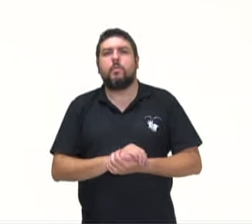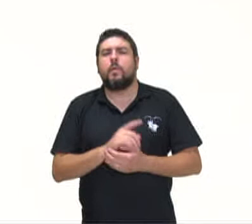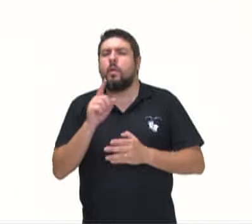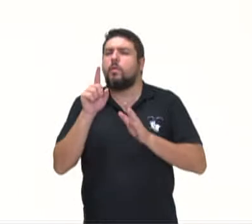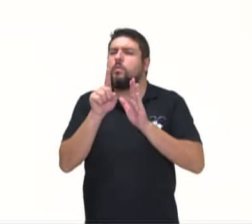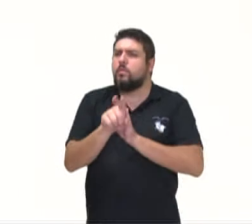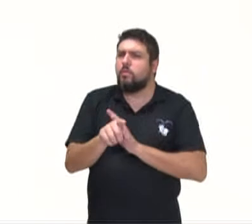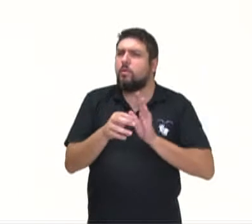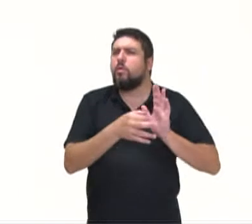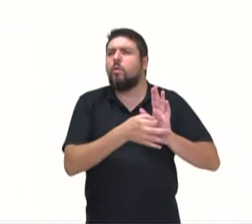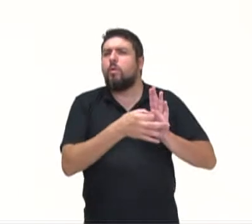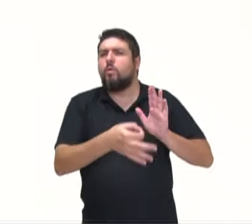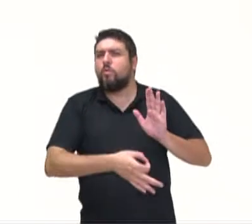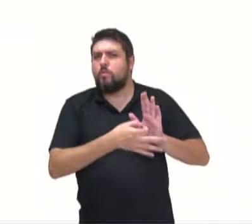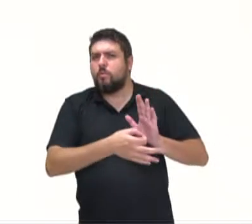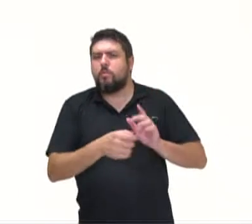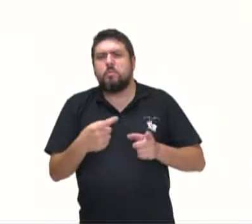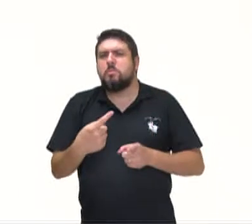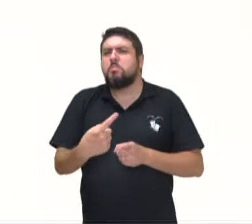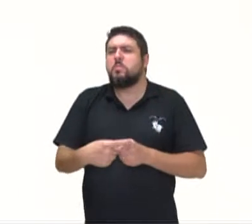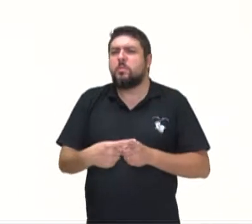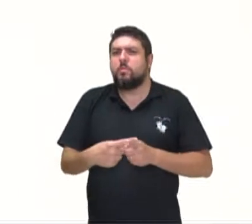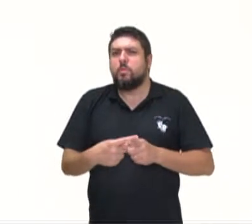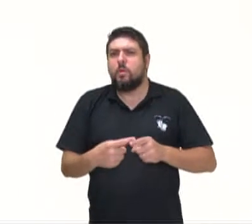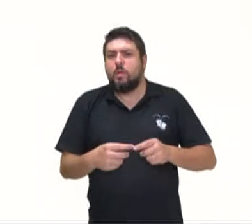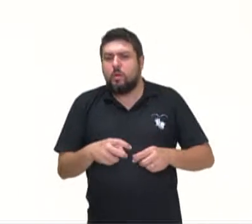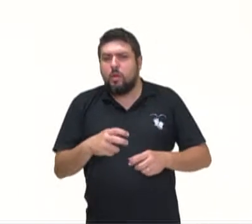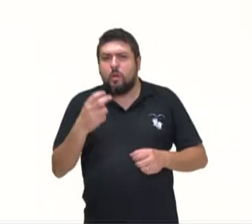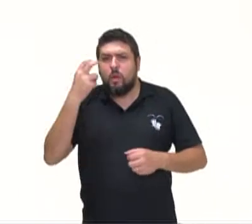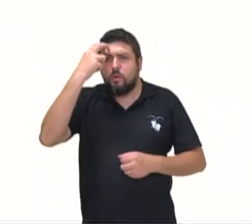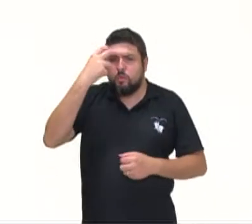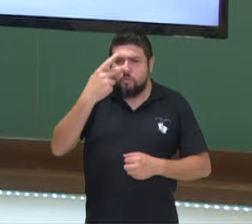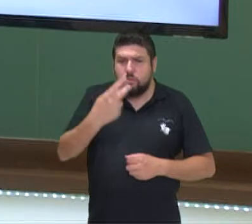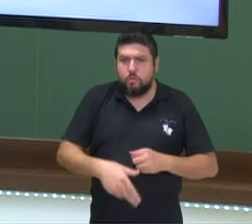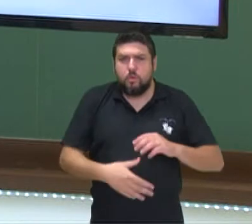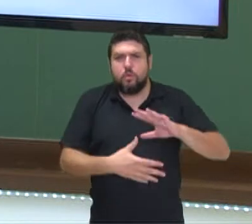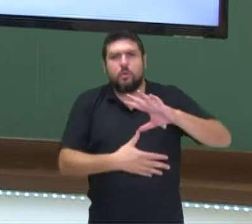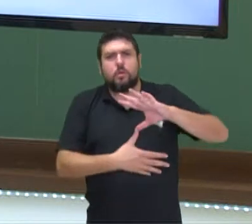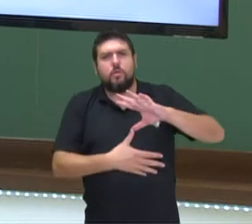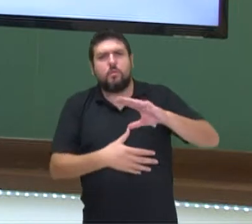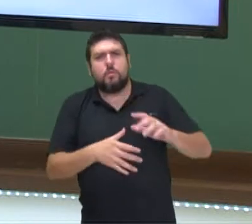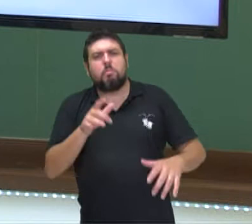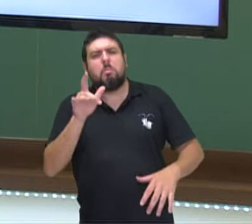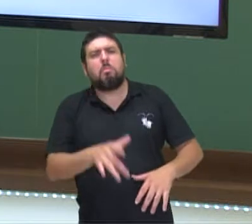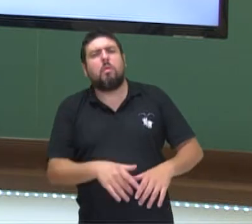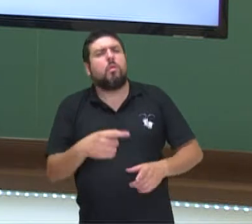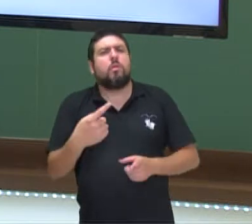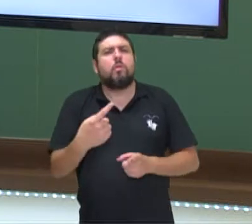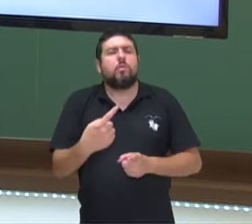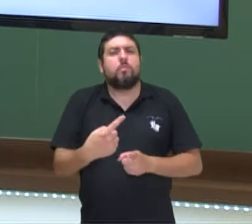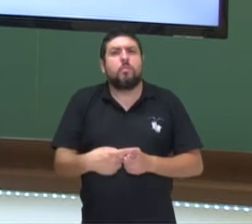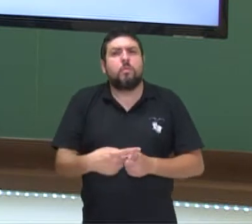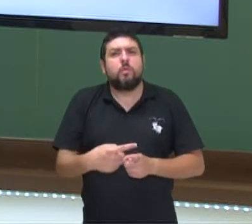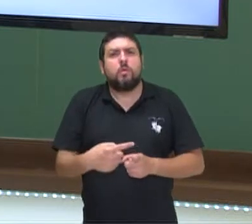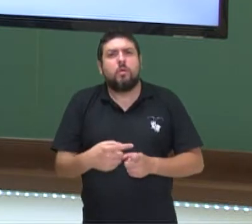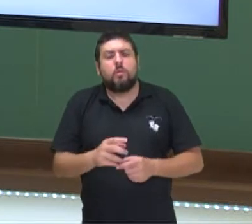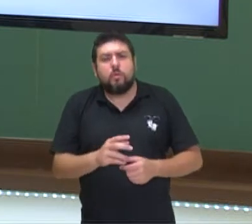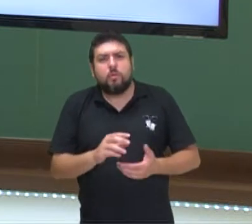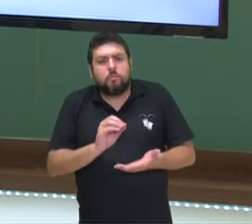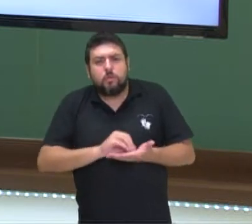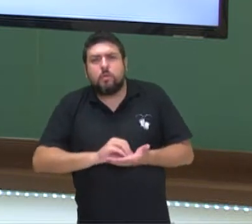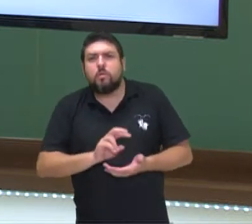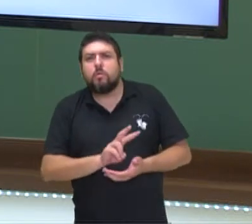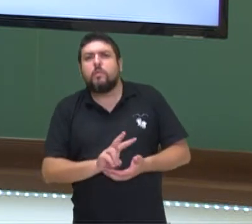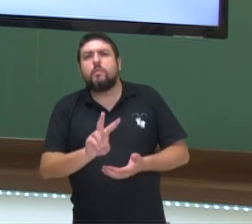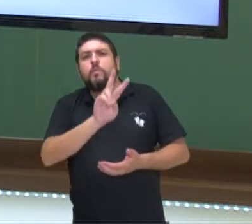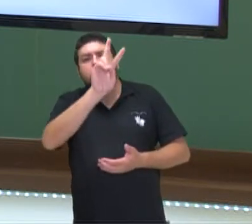essa relativa desvalorização da cultura latino-americana? Já pensou sobre isso, dessa desvalorização? Nós